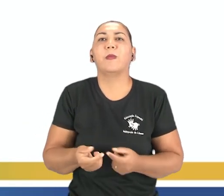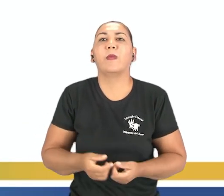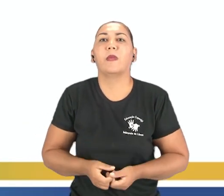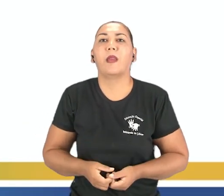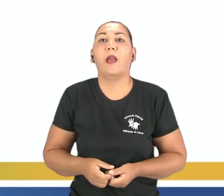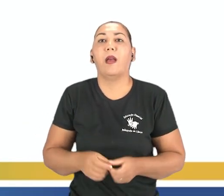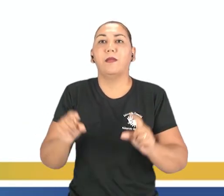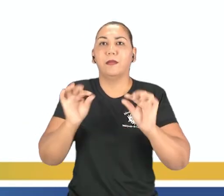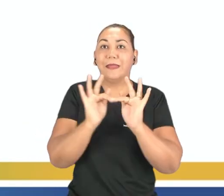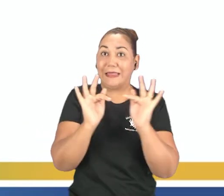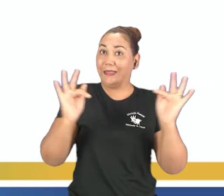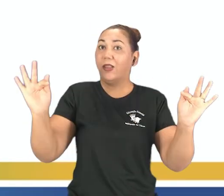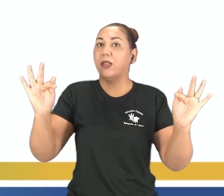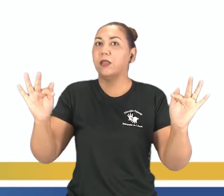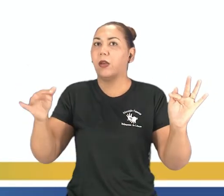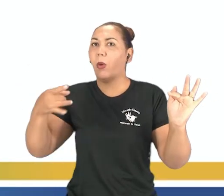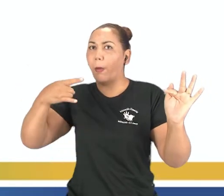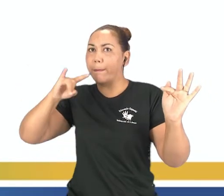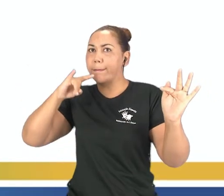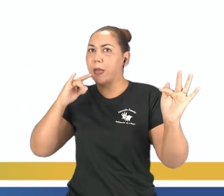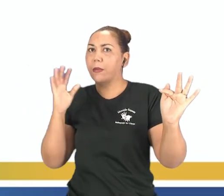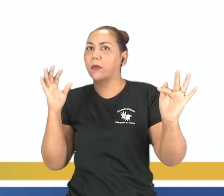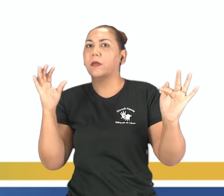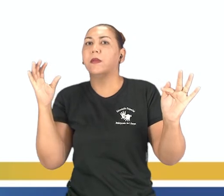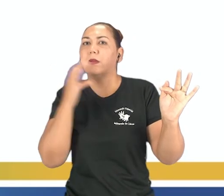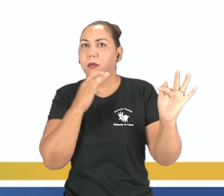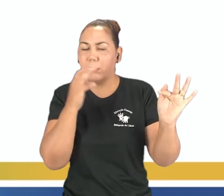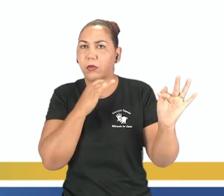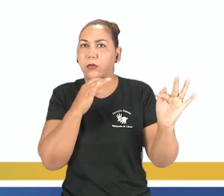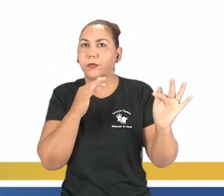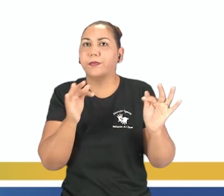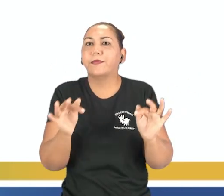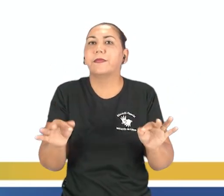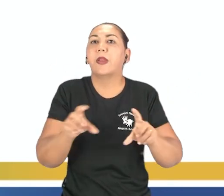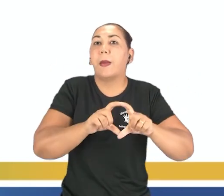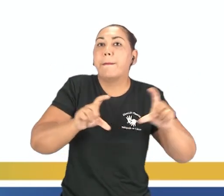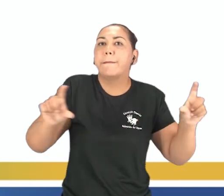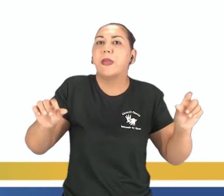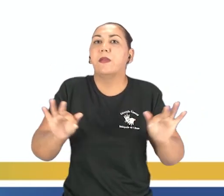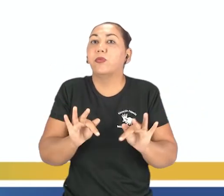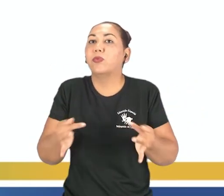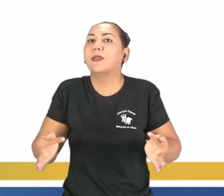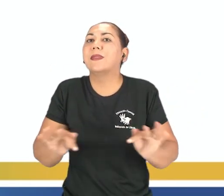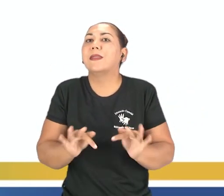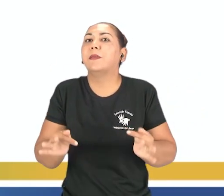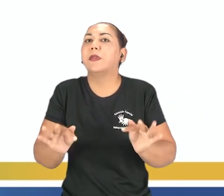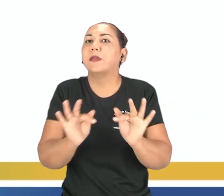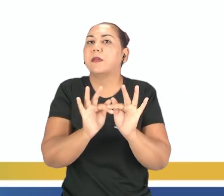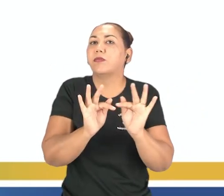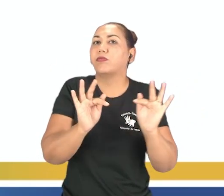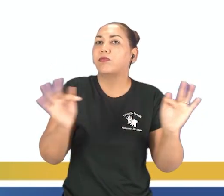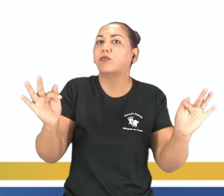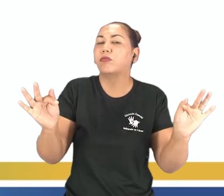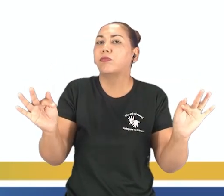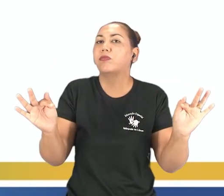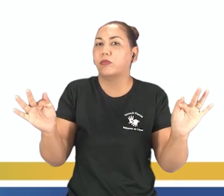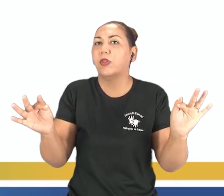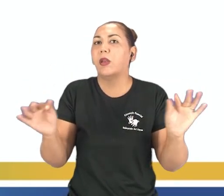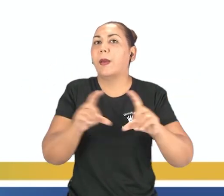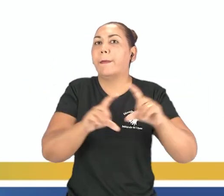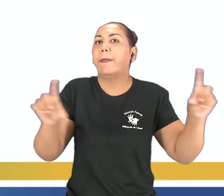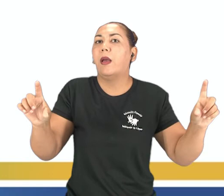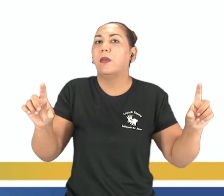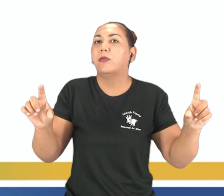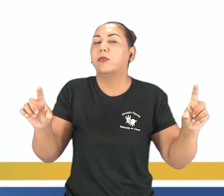bebam logo, já estou fechando, temos um período simples formado por uma oração, um período composto por 3